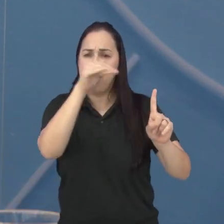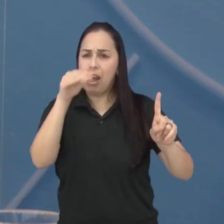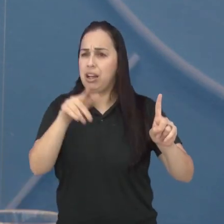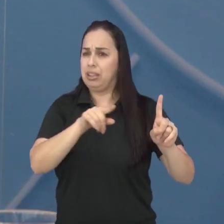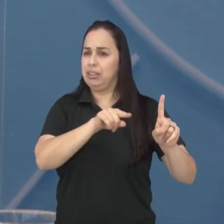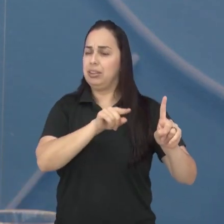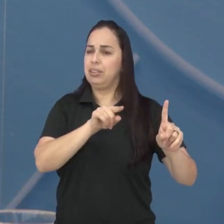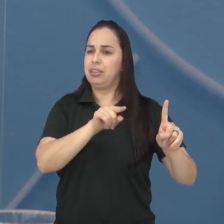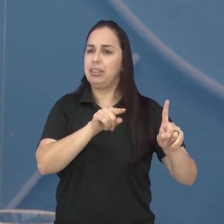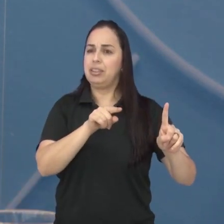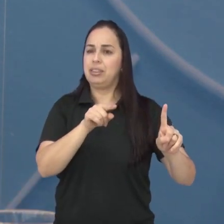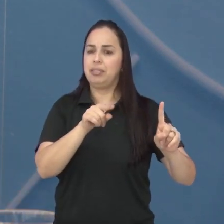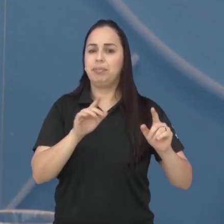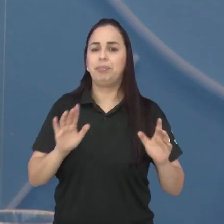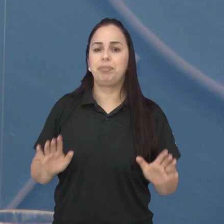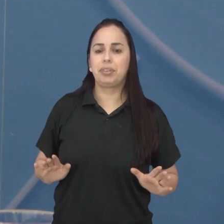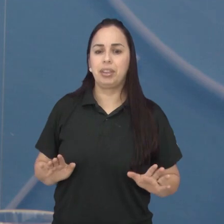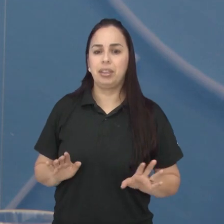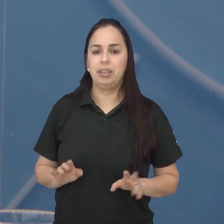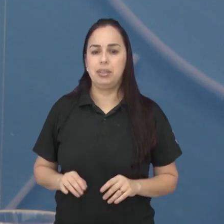né? Então,